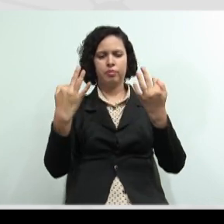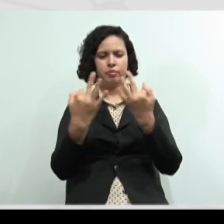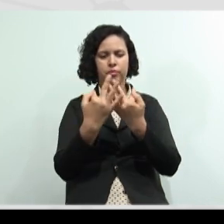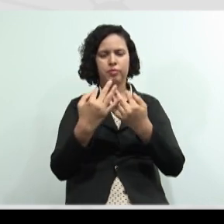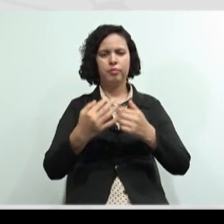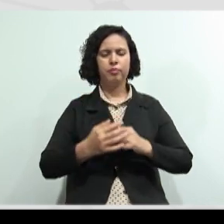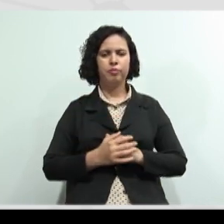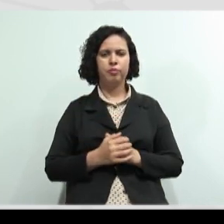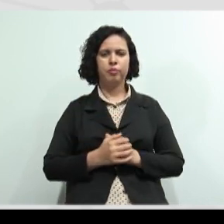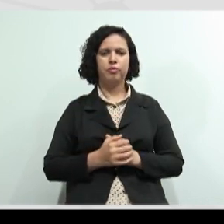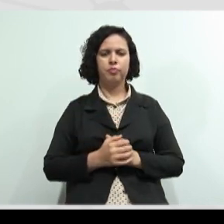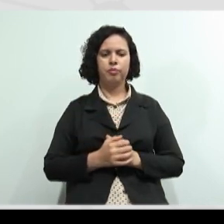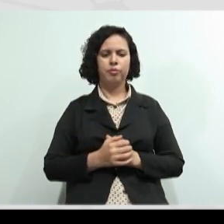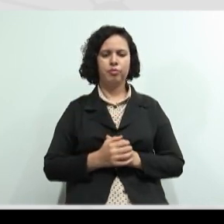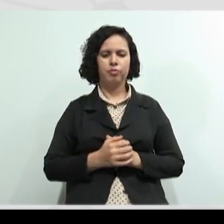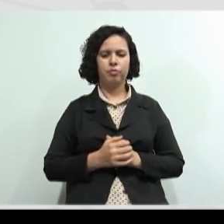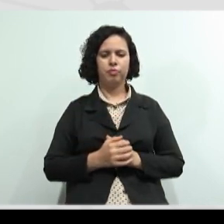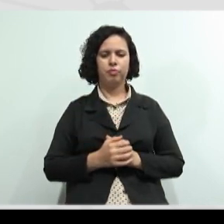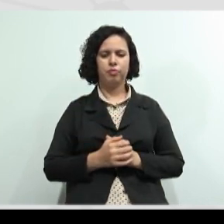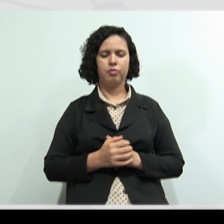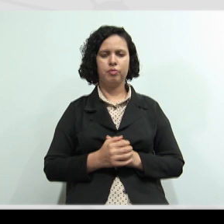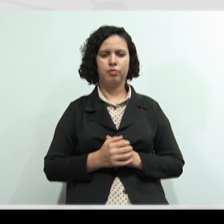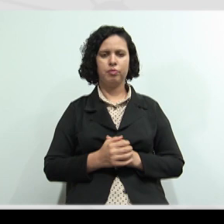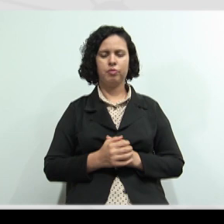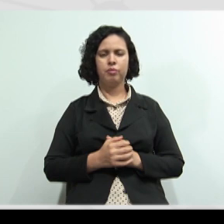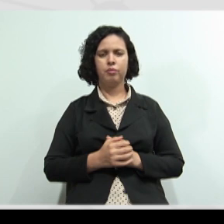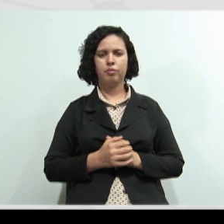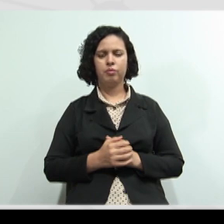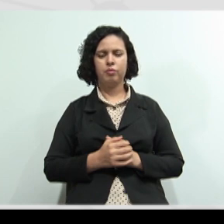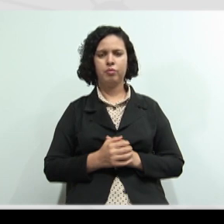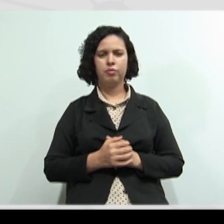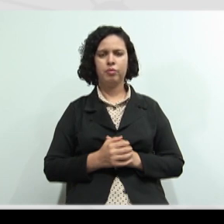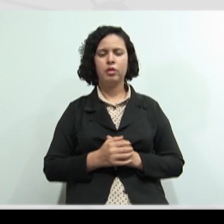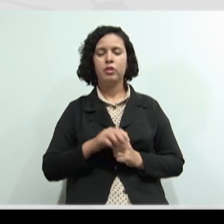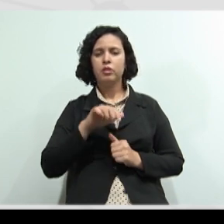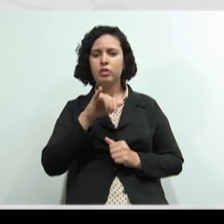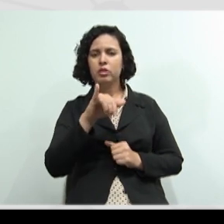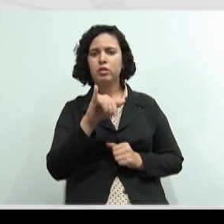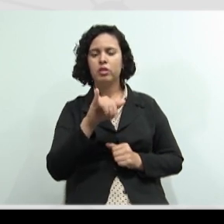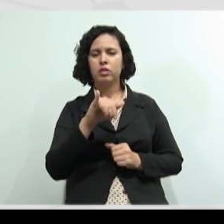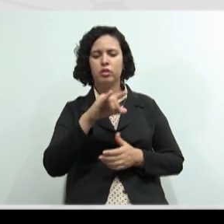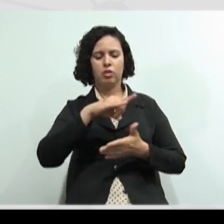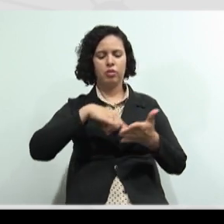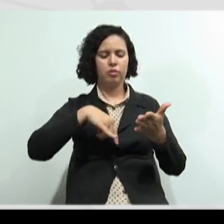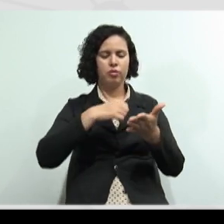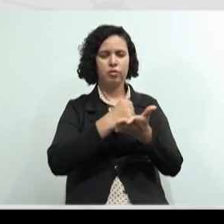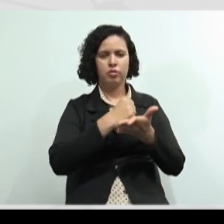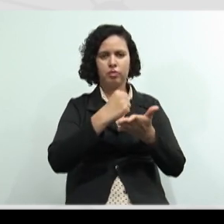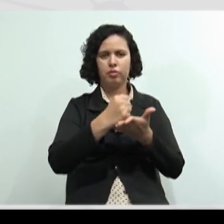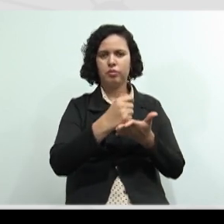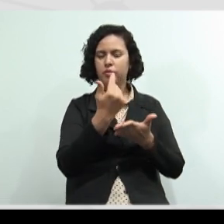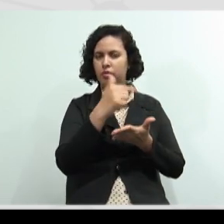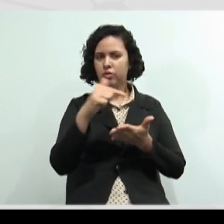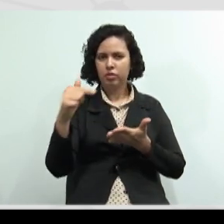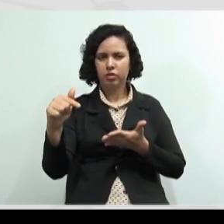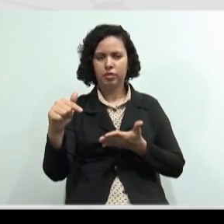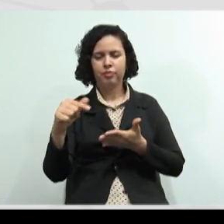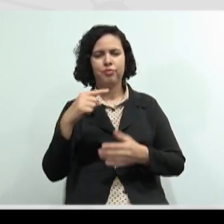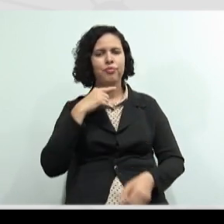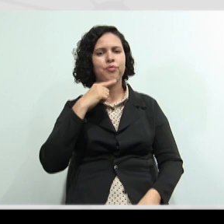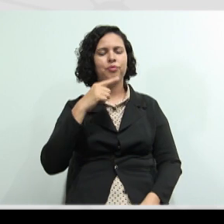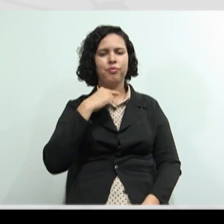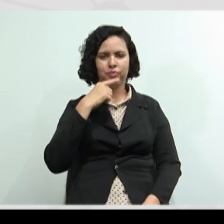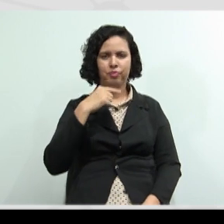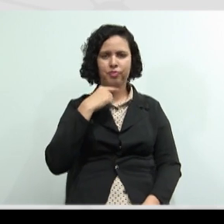Sem esse documento, a gente sabe que não é reconhecido a pessoa como categoria